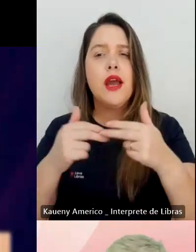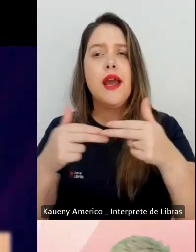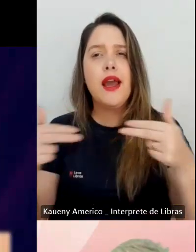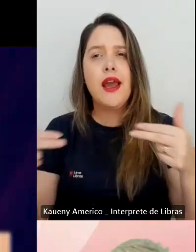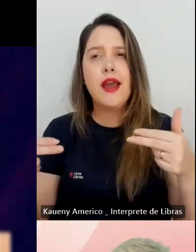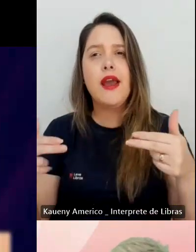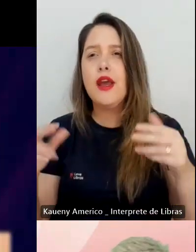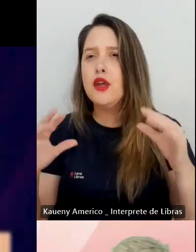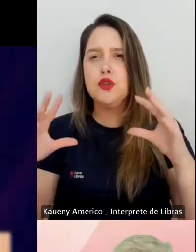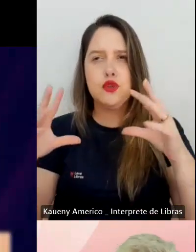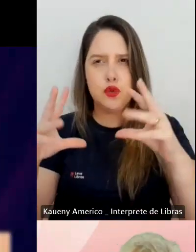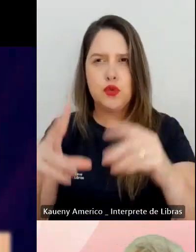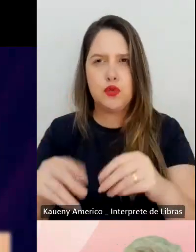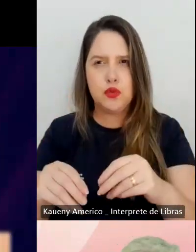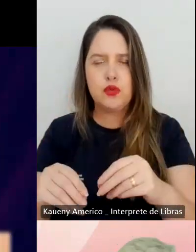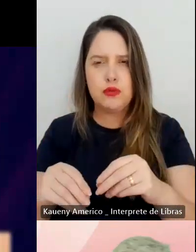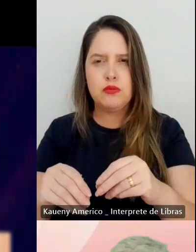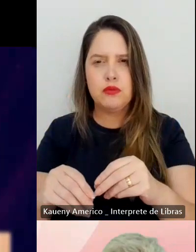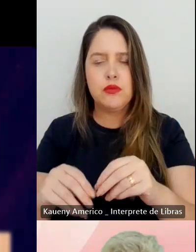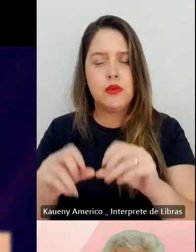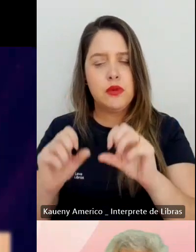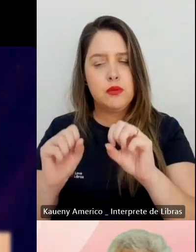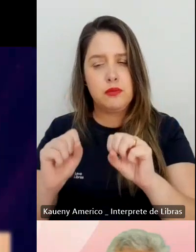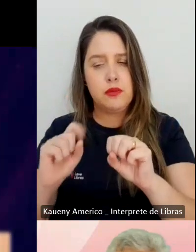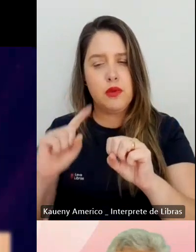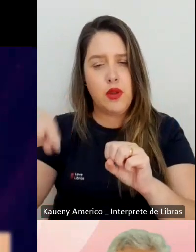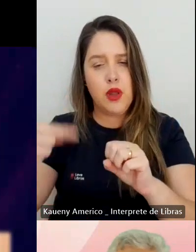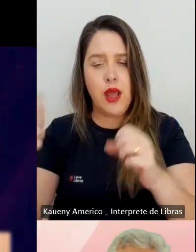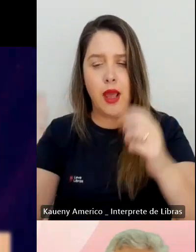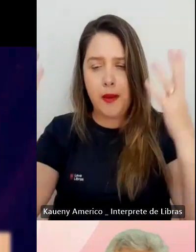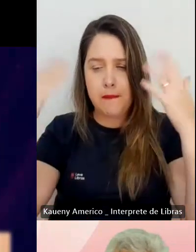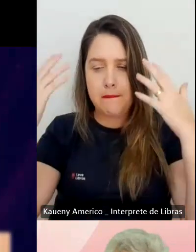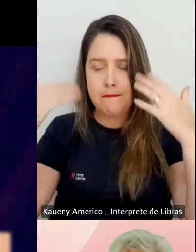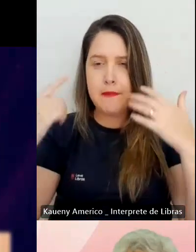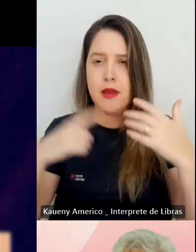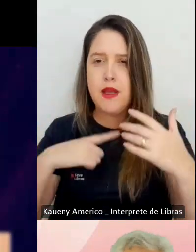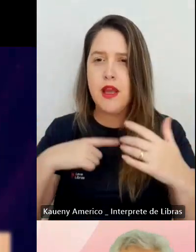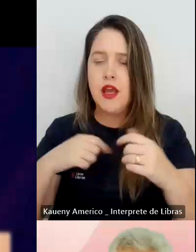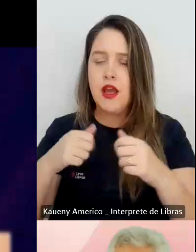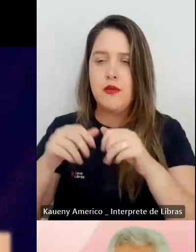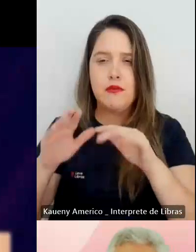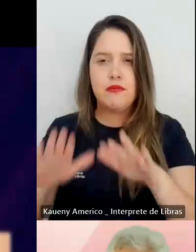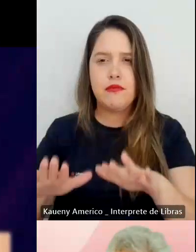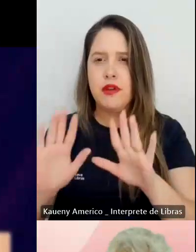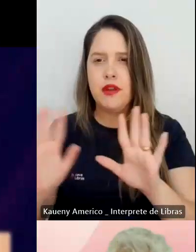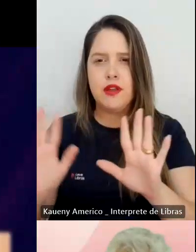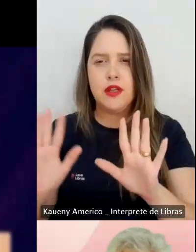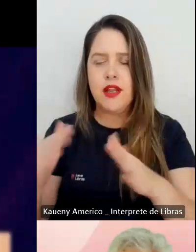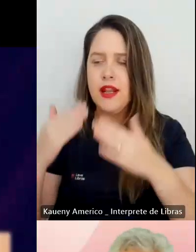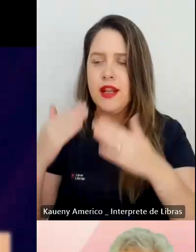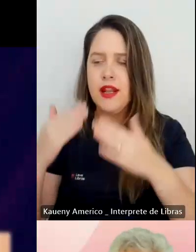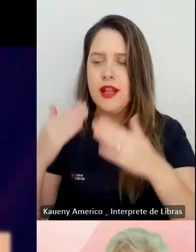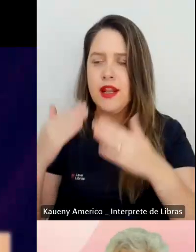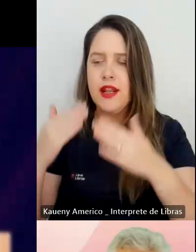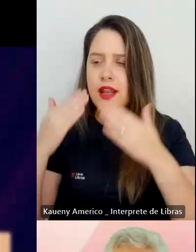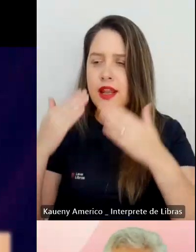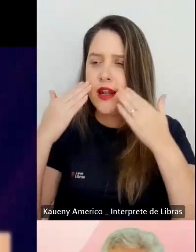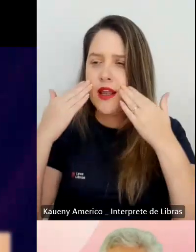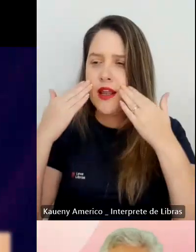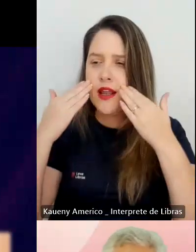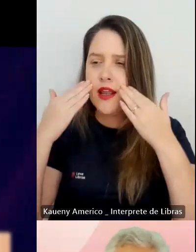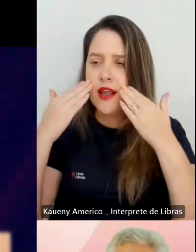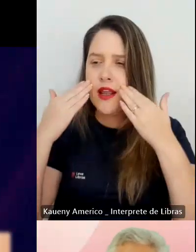mundo, após o banho, brinco, não tem uma pessoa que não vai ficar sem roupa na frente do espelho. Então, é aquele exame que